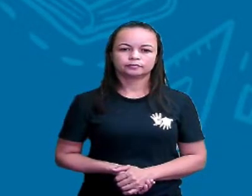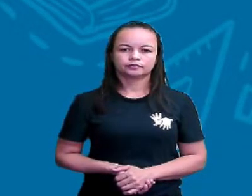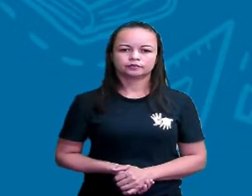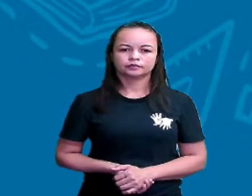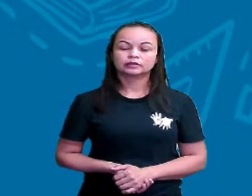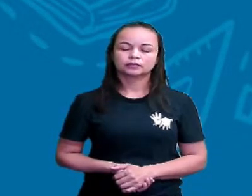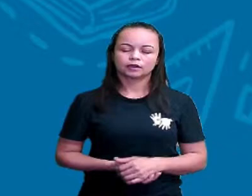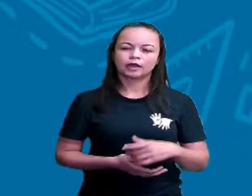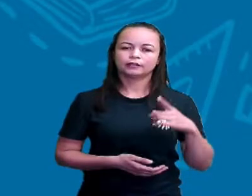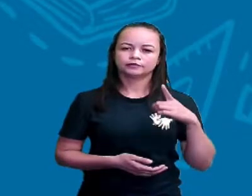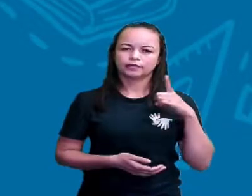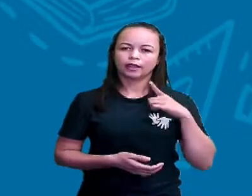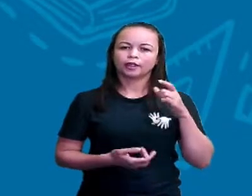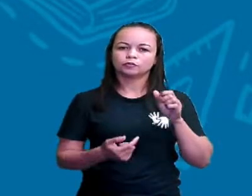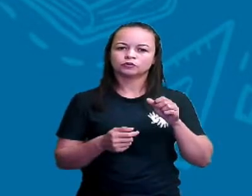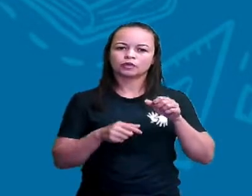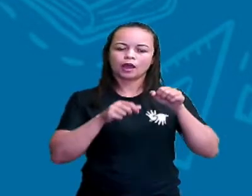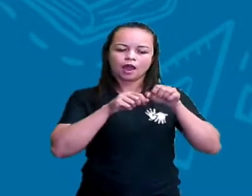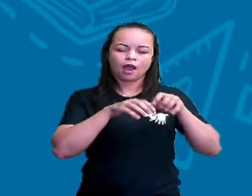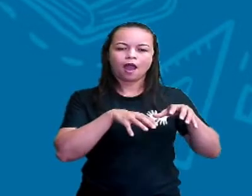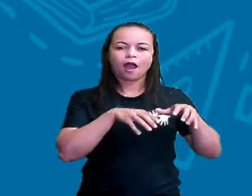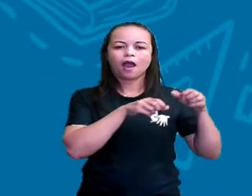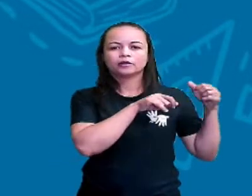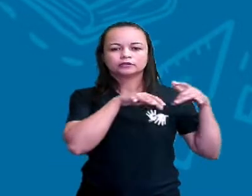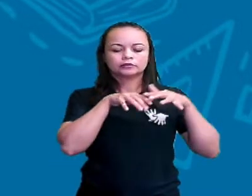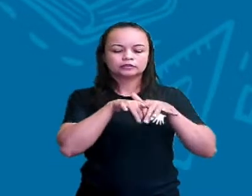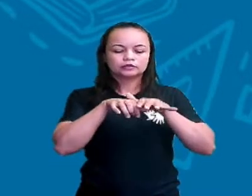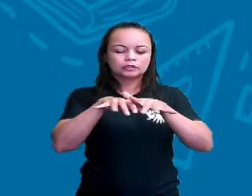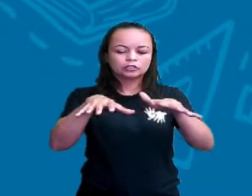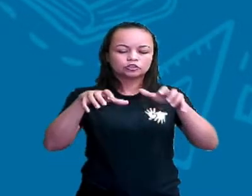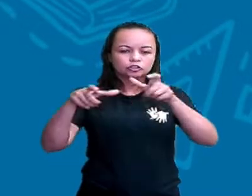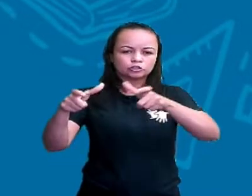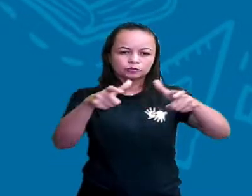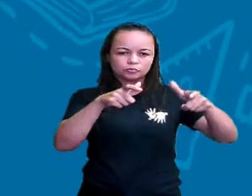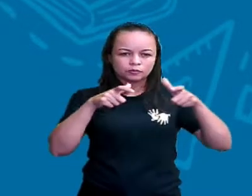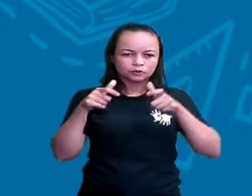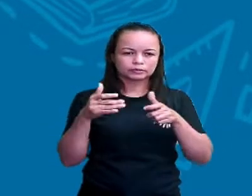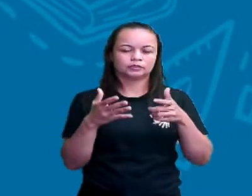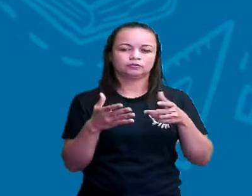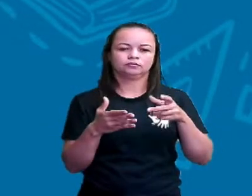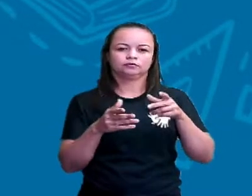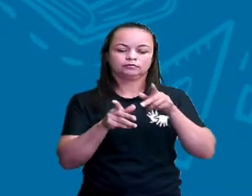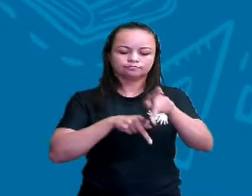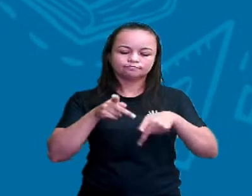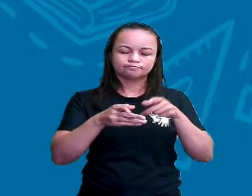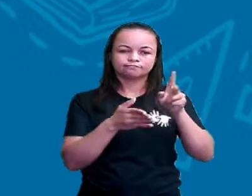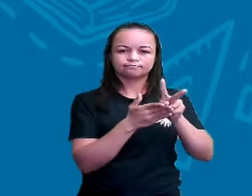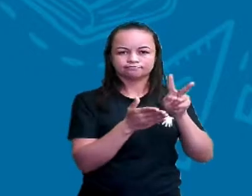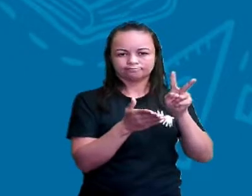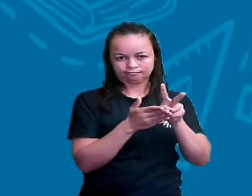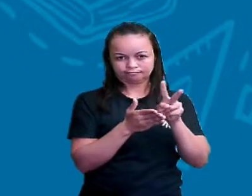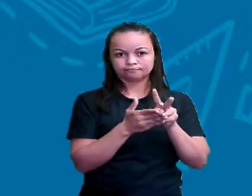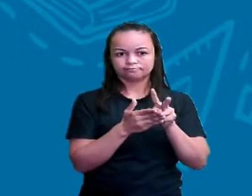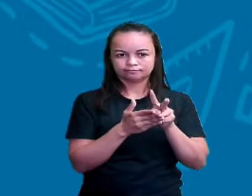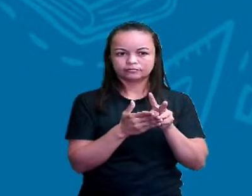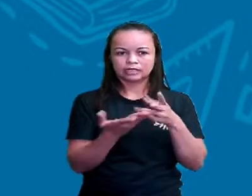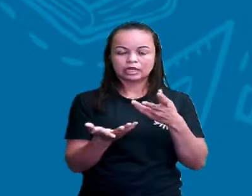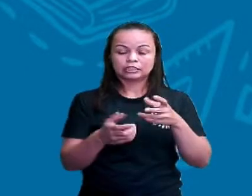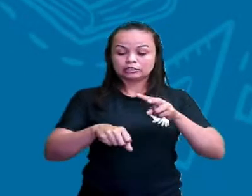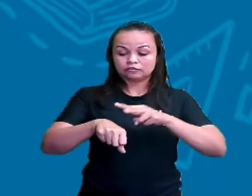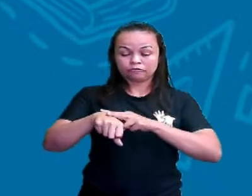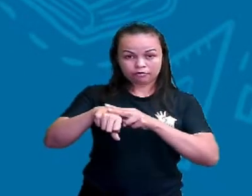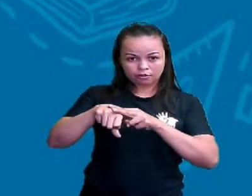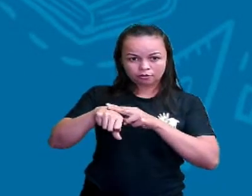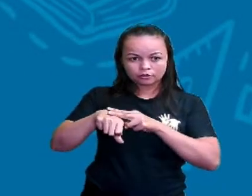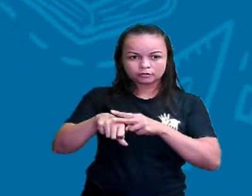voltando aqui, a distribuição da população indígena no Brasil, né? Então, a gente tem de verde, é